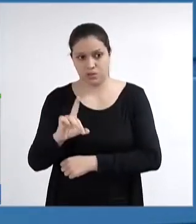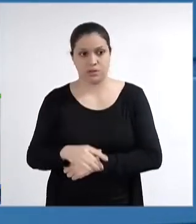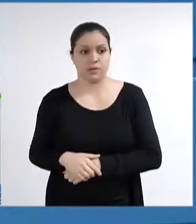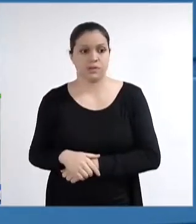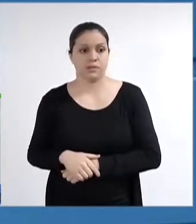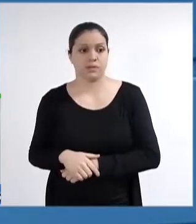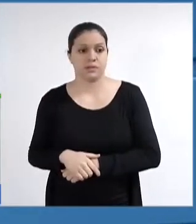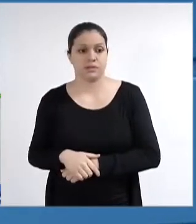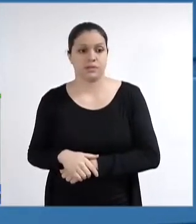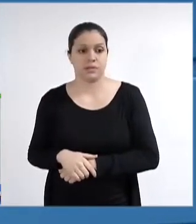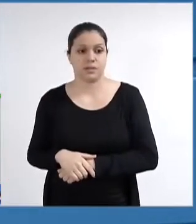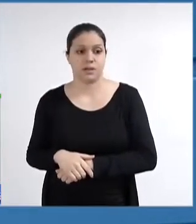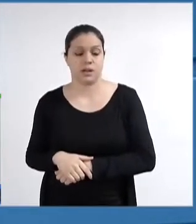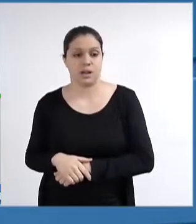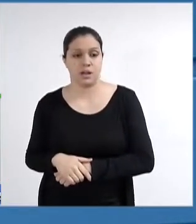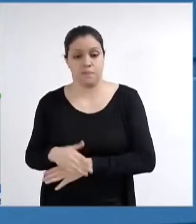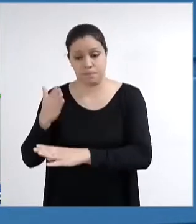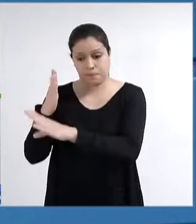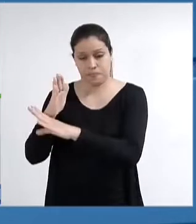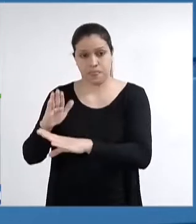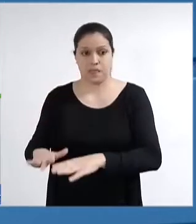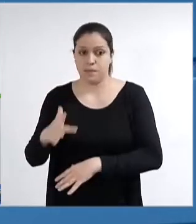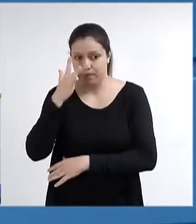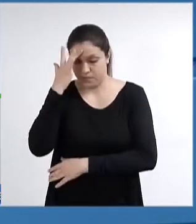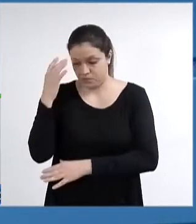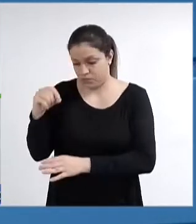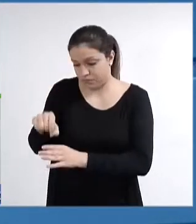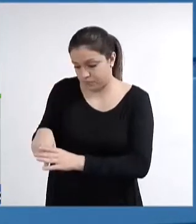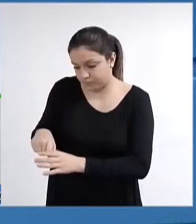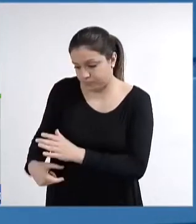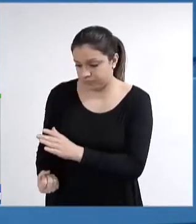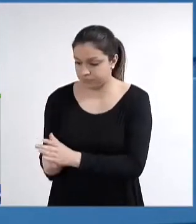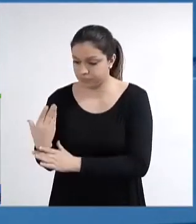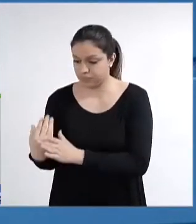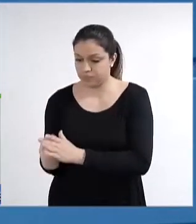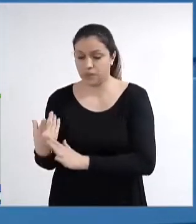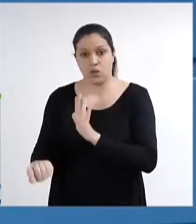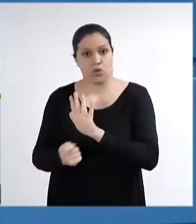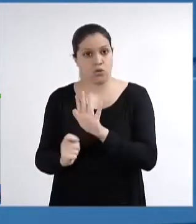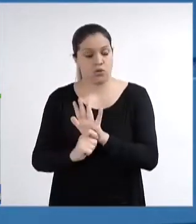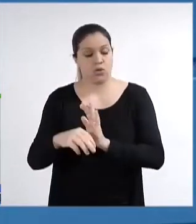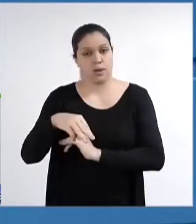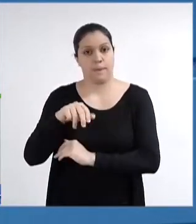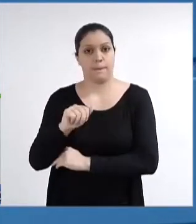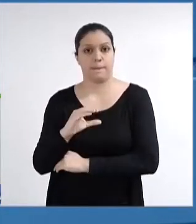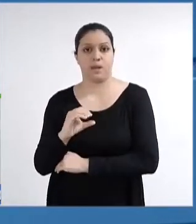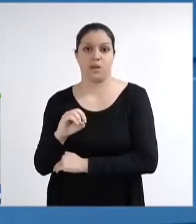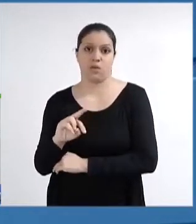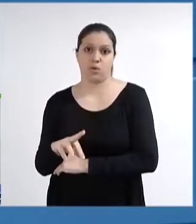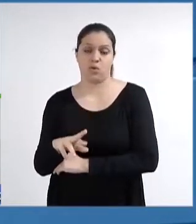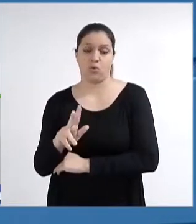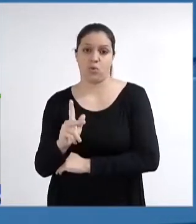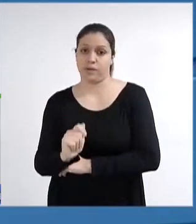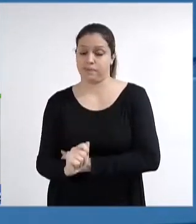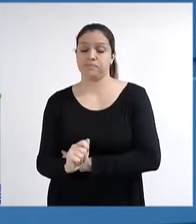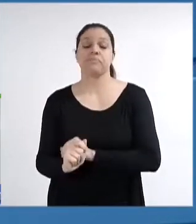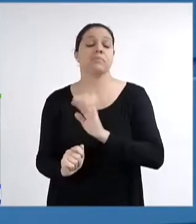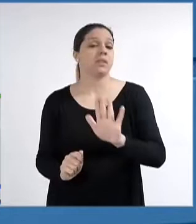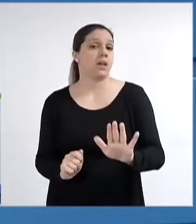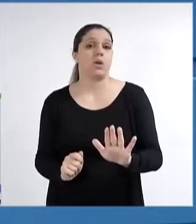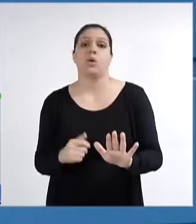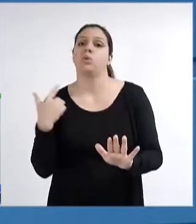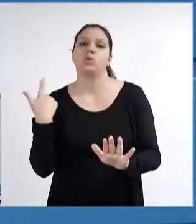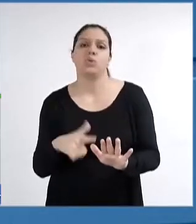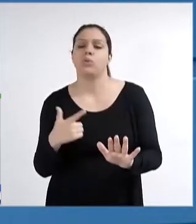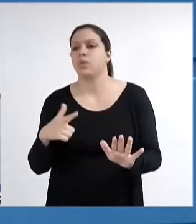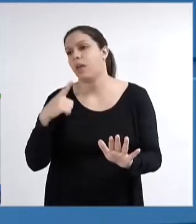aos plantadores de maconha do vizinho país. Então, não houve, por nenhum momento, o